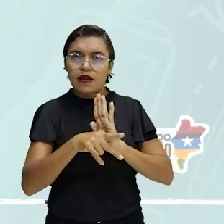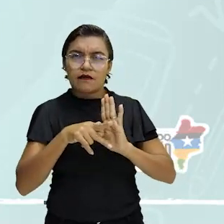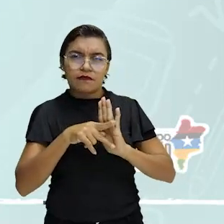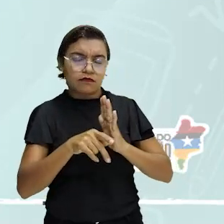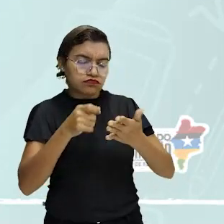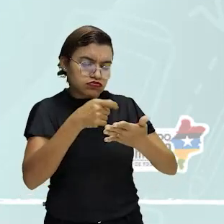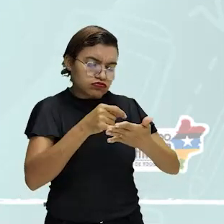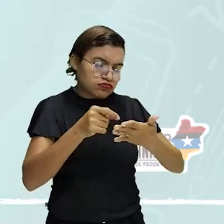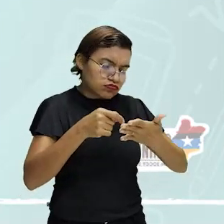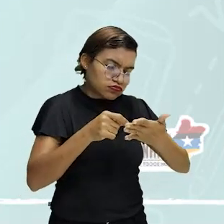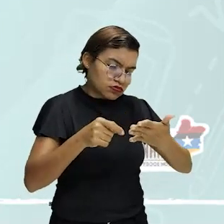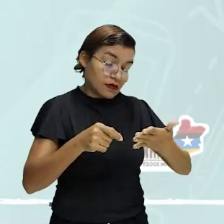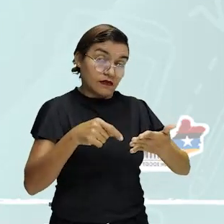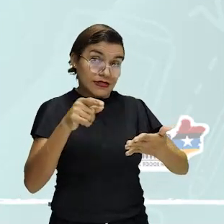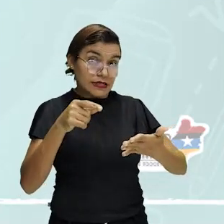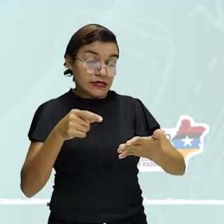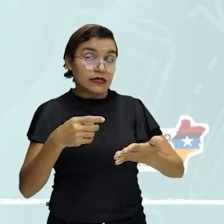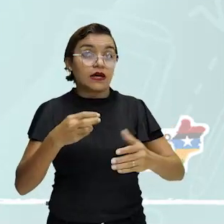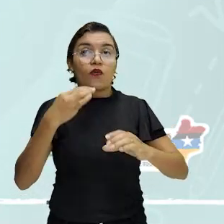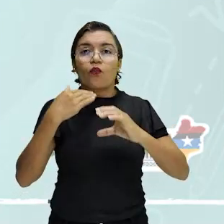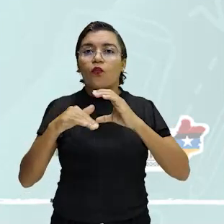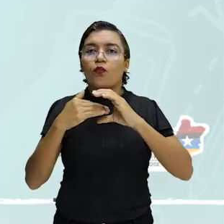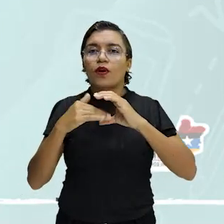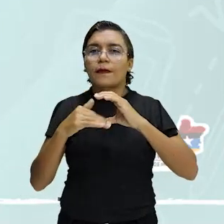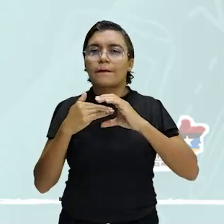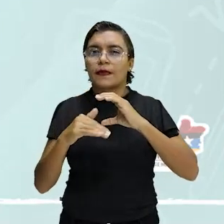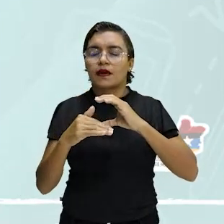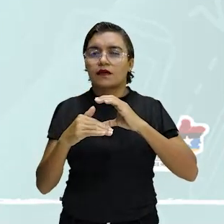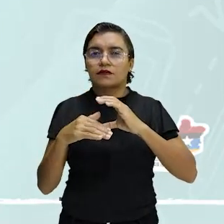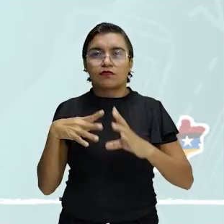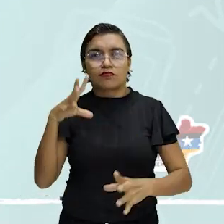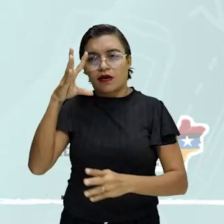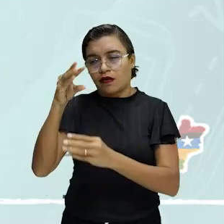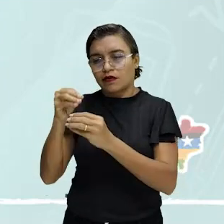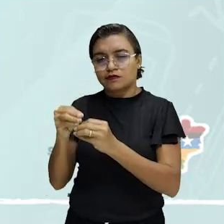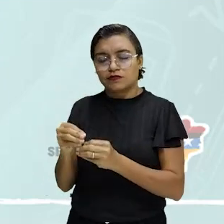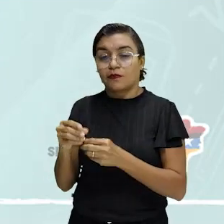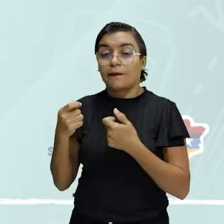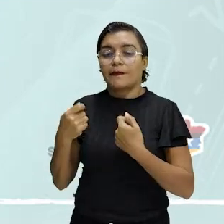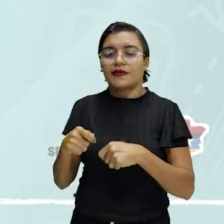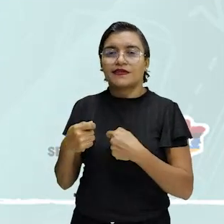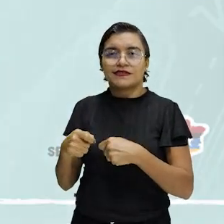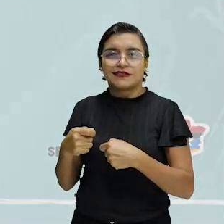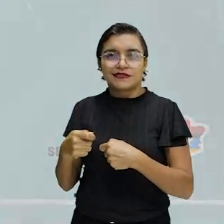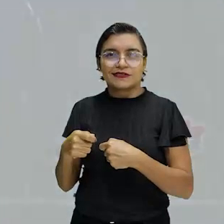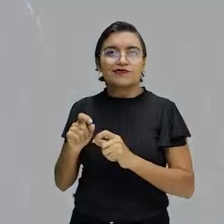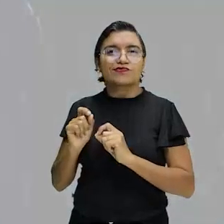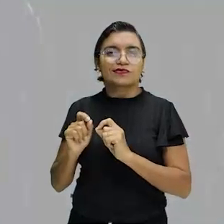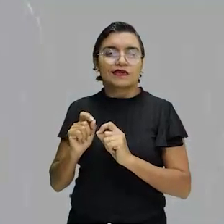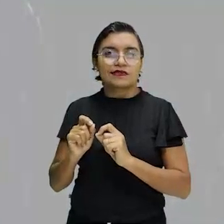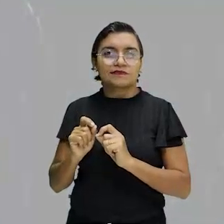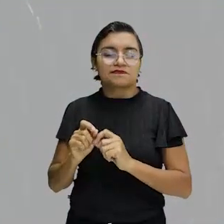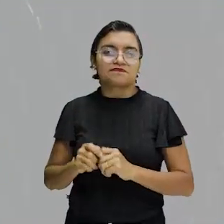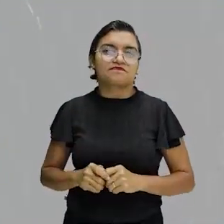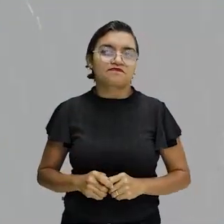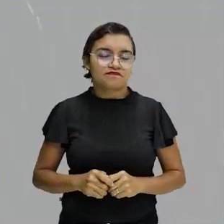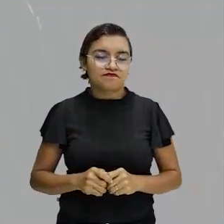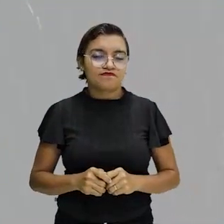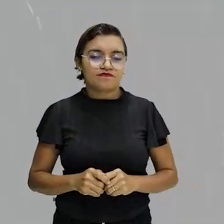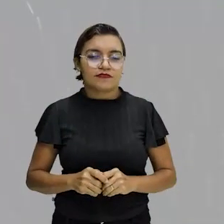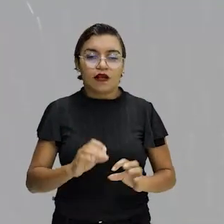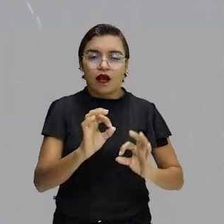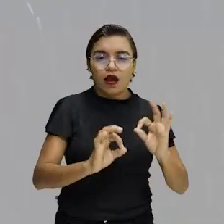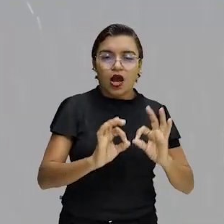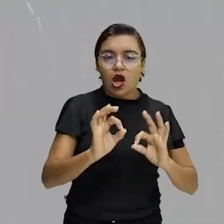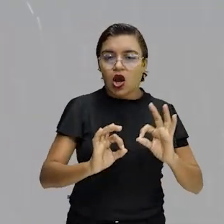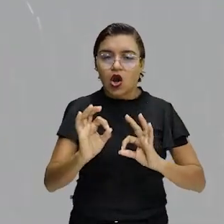Por exemplo, você escreve um e-mail e no final diz, resumindo, eu preciso disso. Aí ele pontua, né? Arrume as